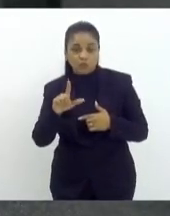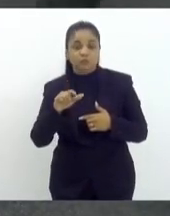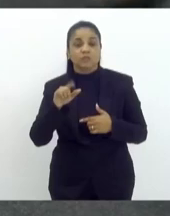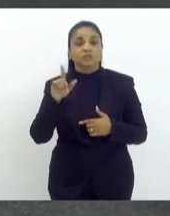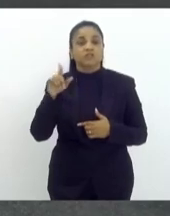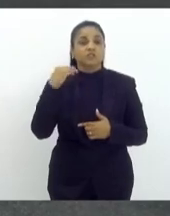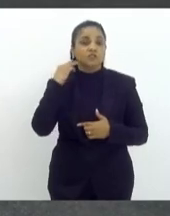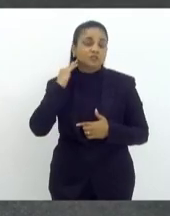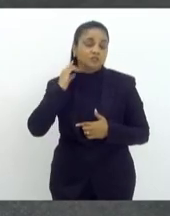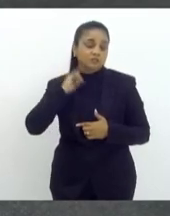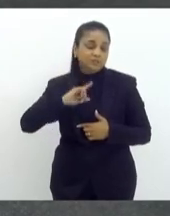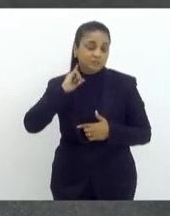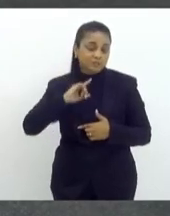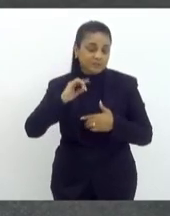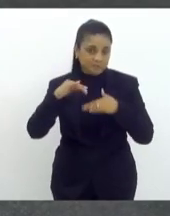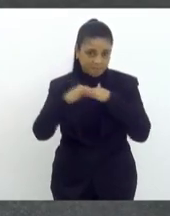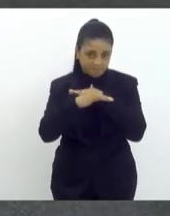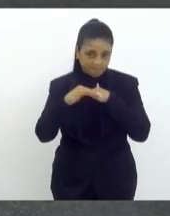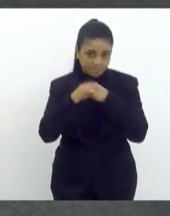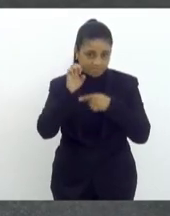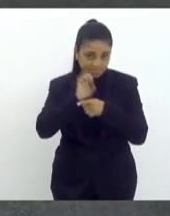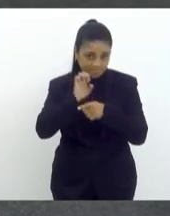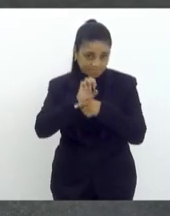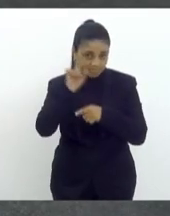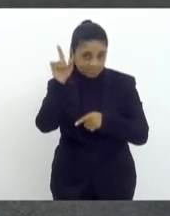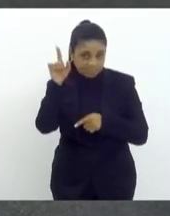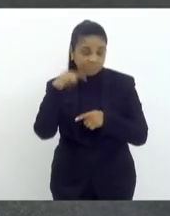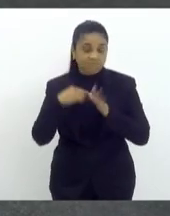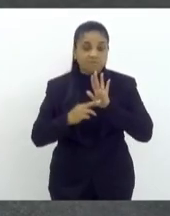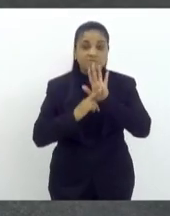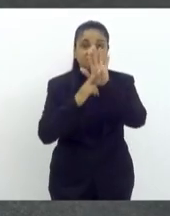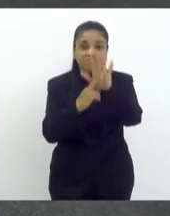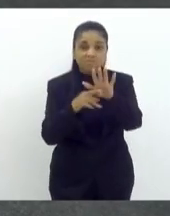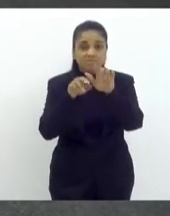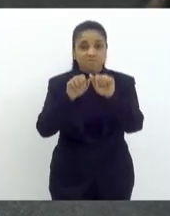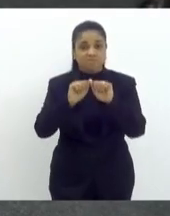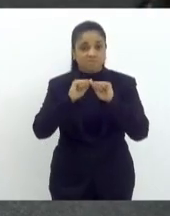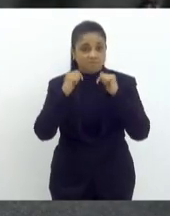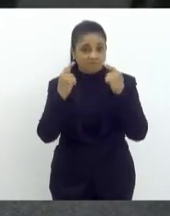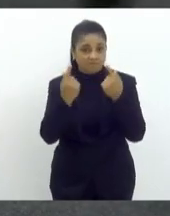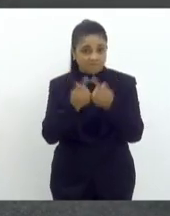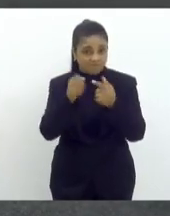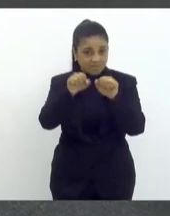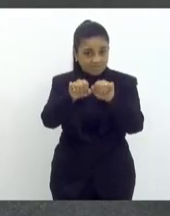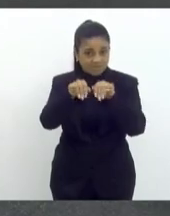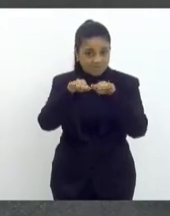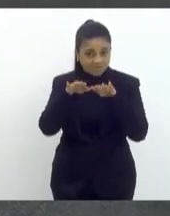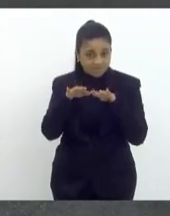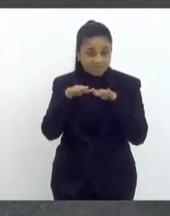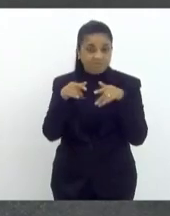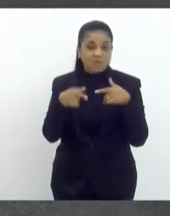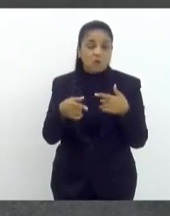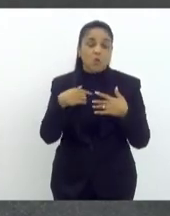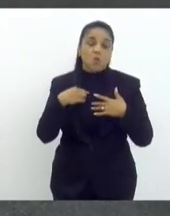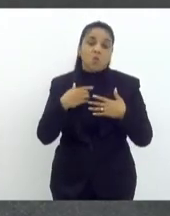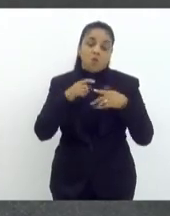o Parlamento Fluminense eu considero que a mesa diretora